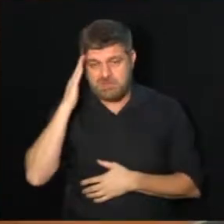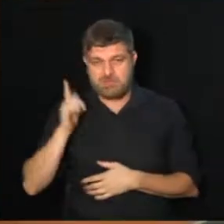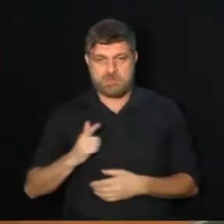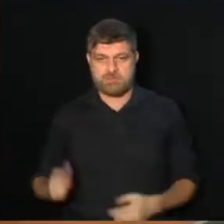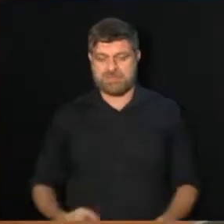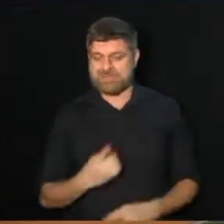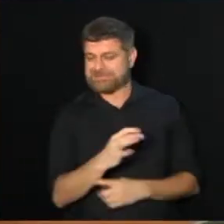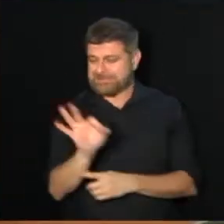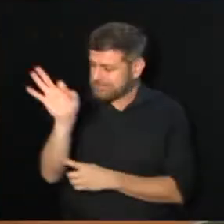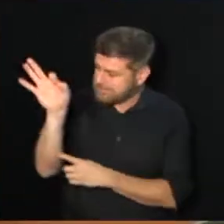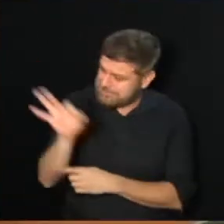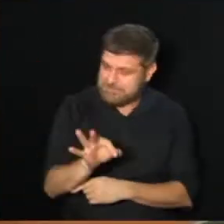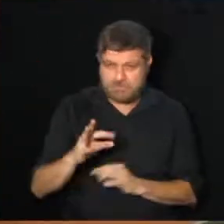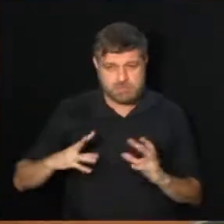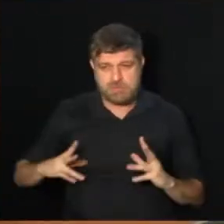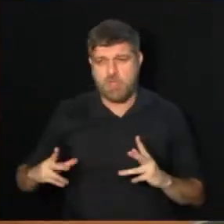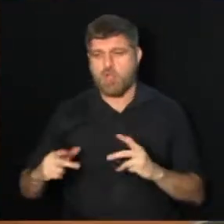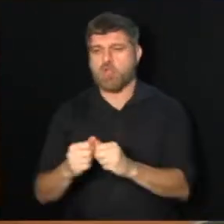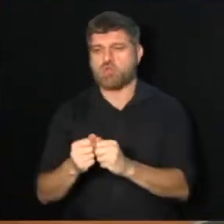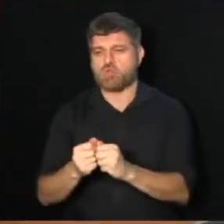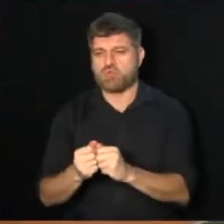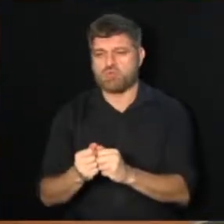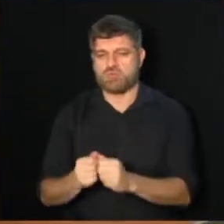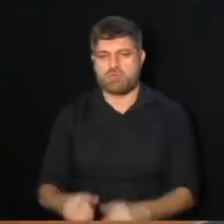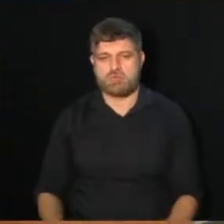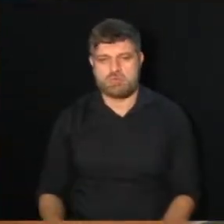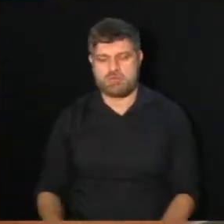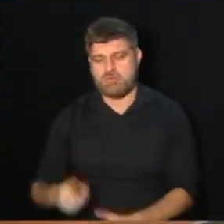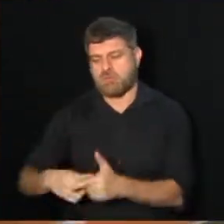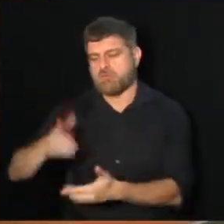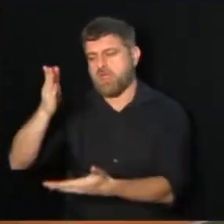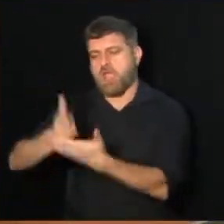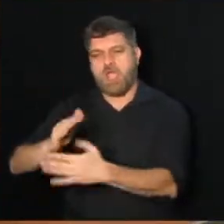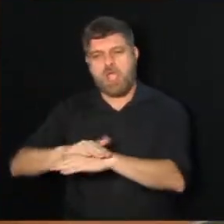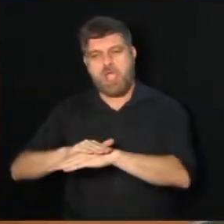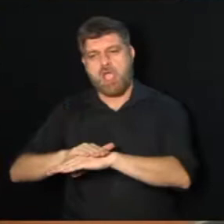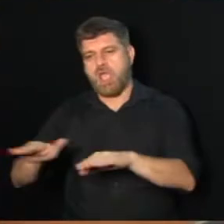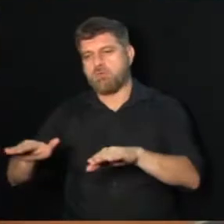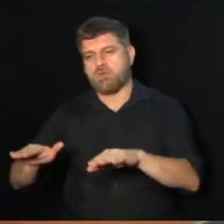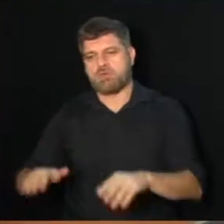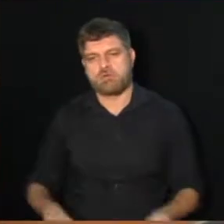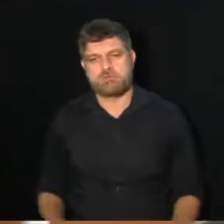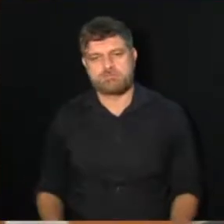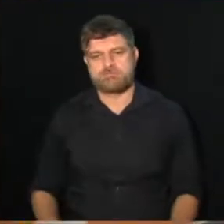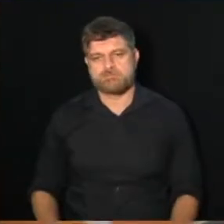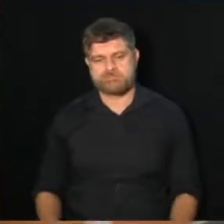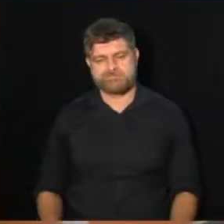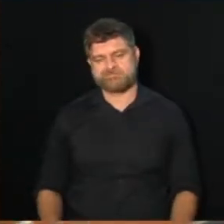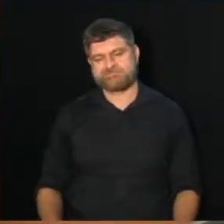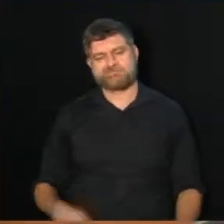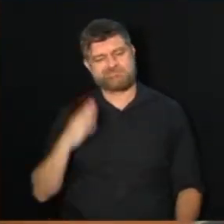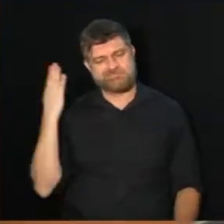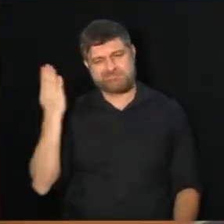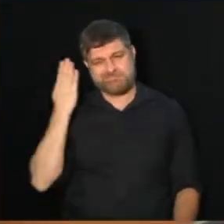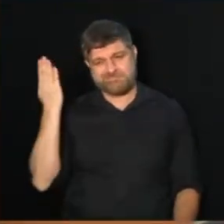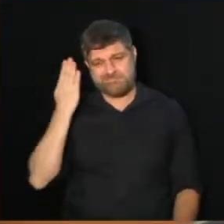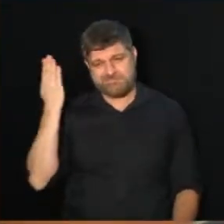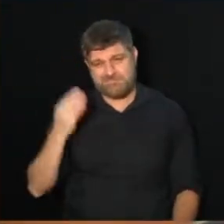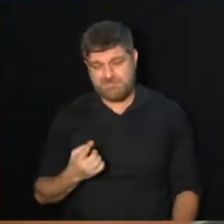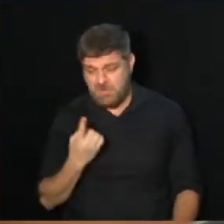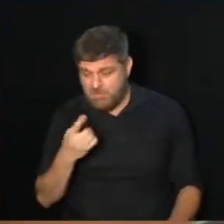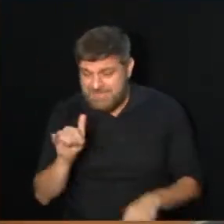solução ampla e restrita e que agora a gente solucionou todos os problemas. Longe disso. Mas ela é um